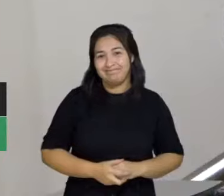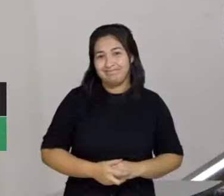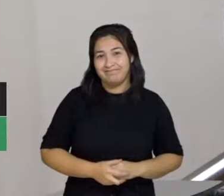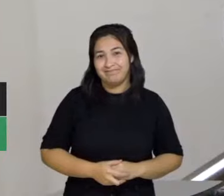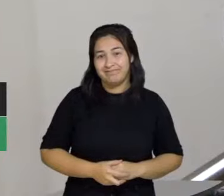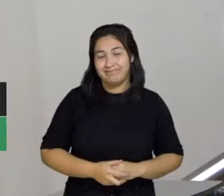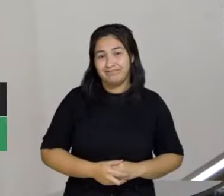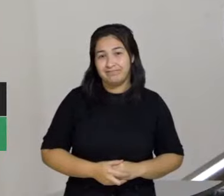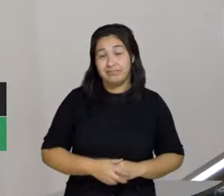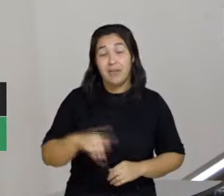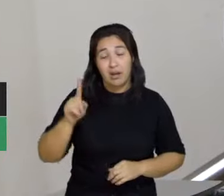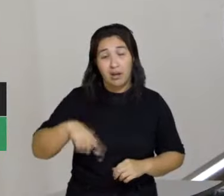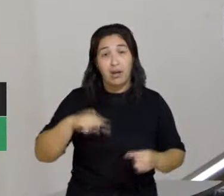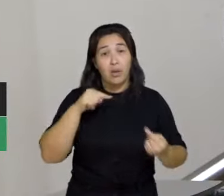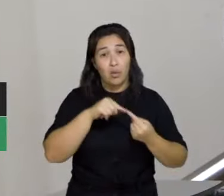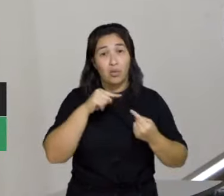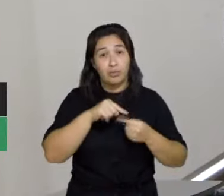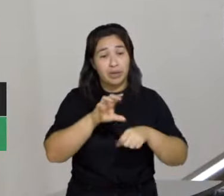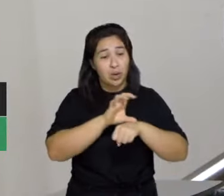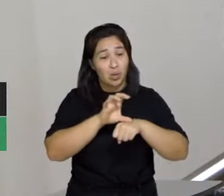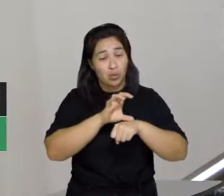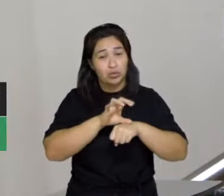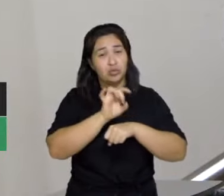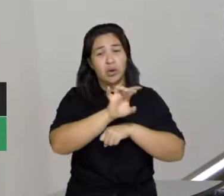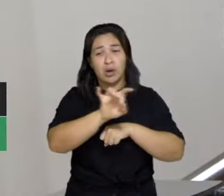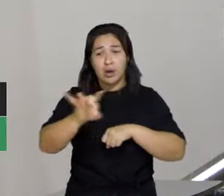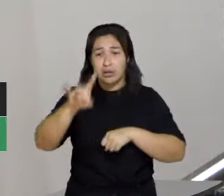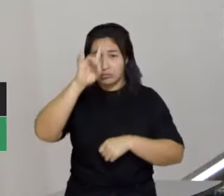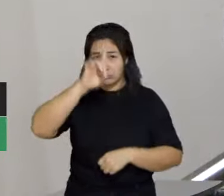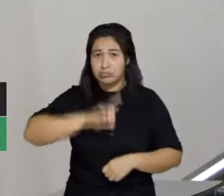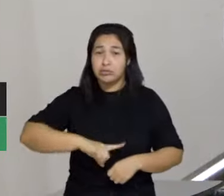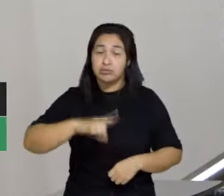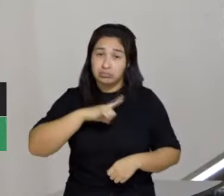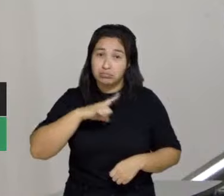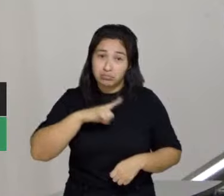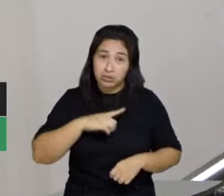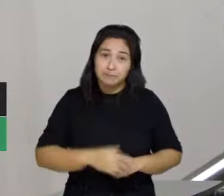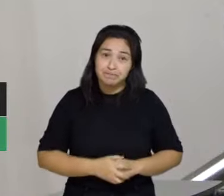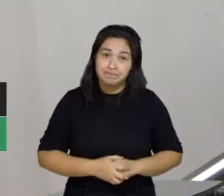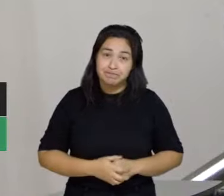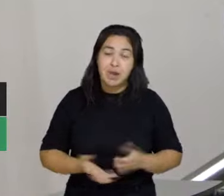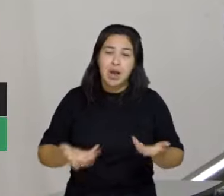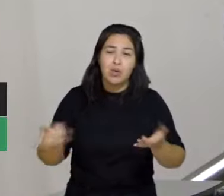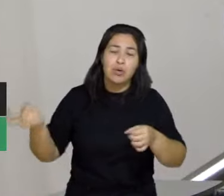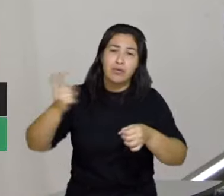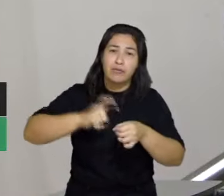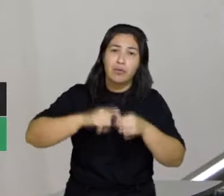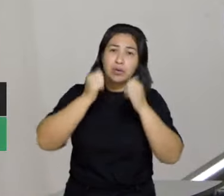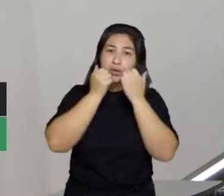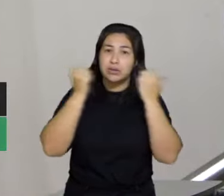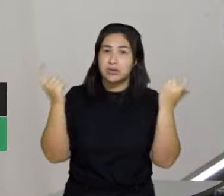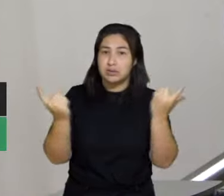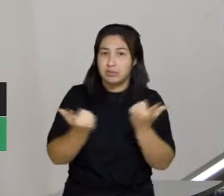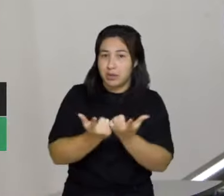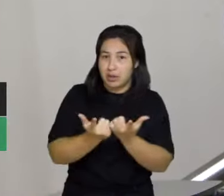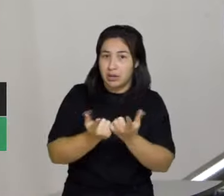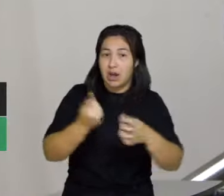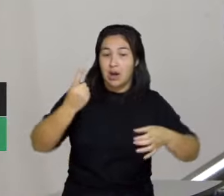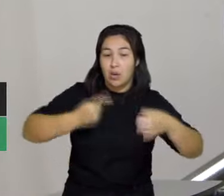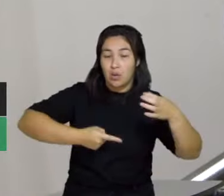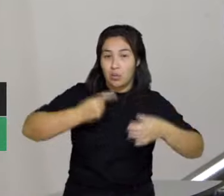Constituição. Nós estamos retomando de maneira efetiva aqui na Assembleia uma comissão